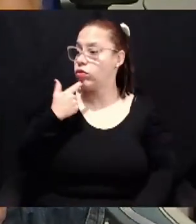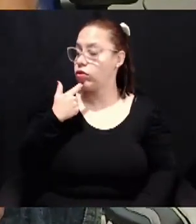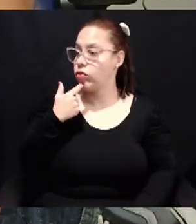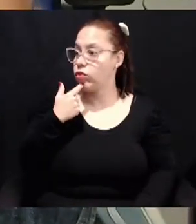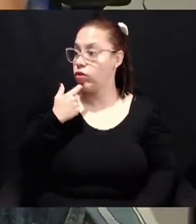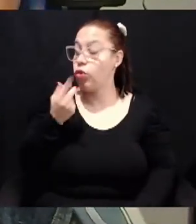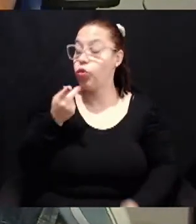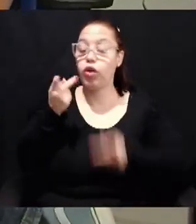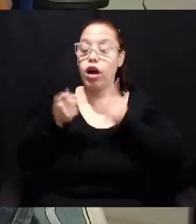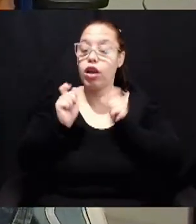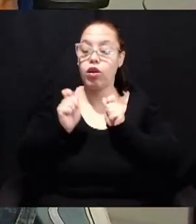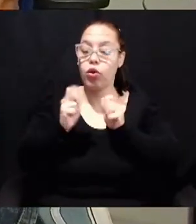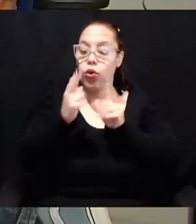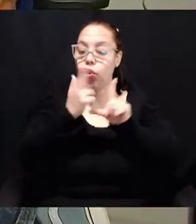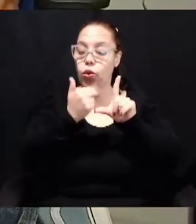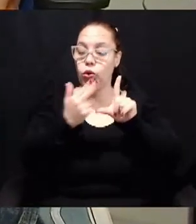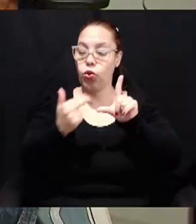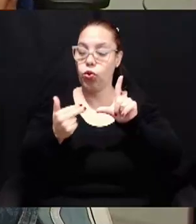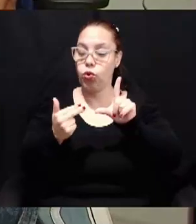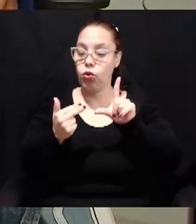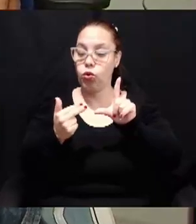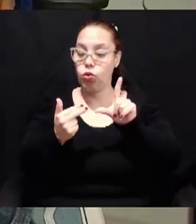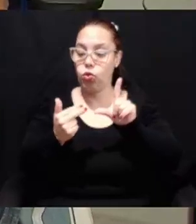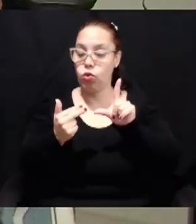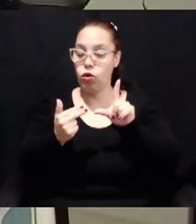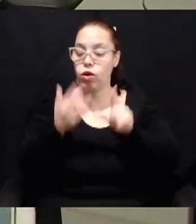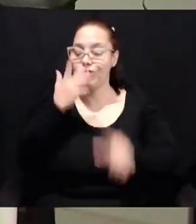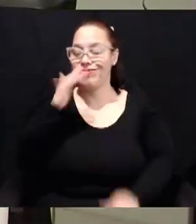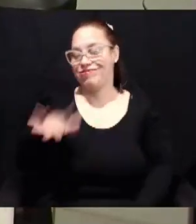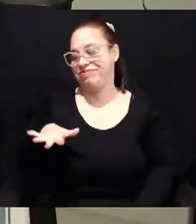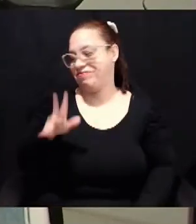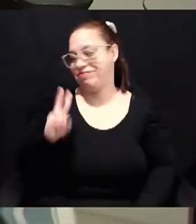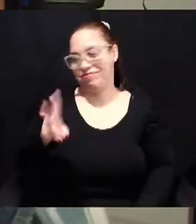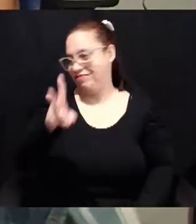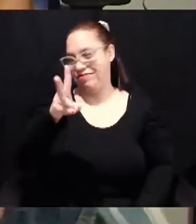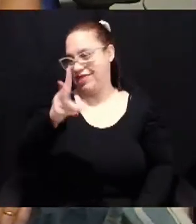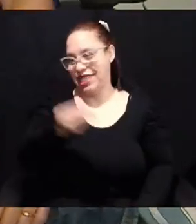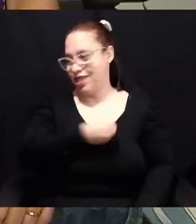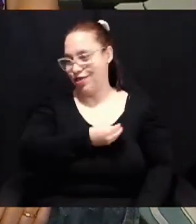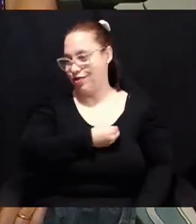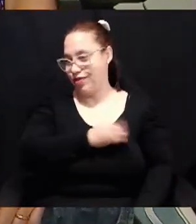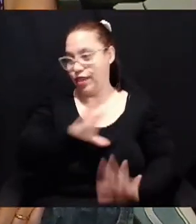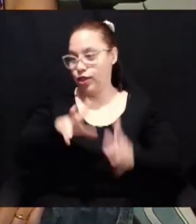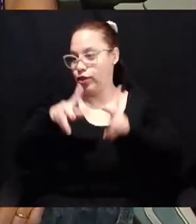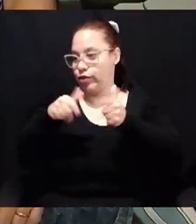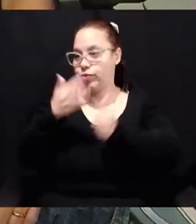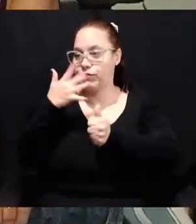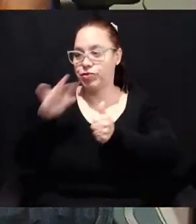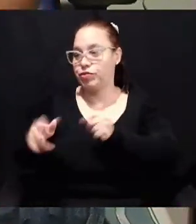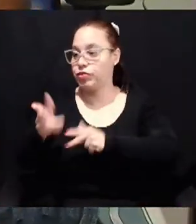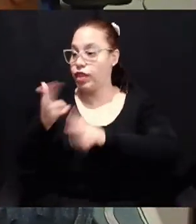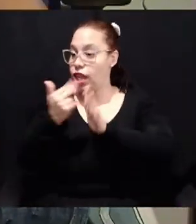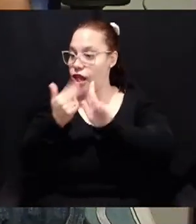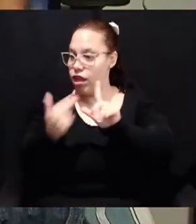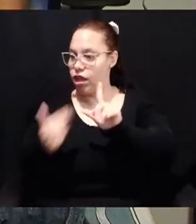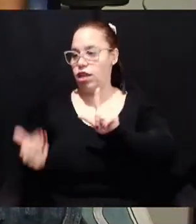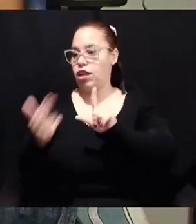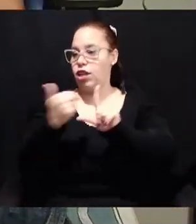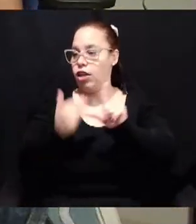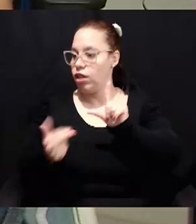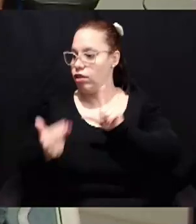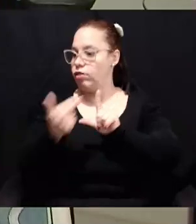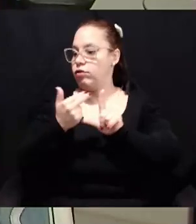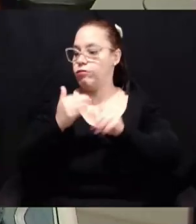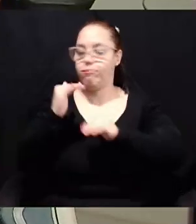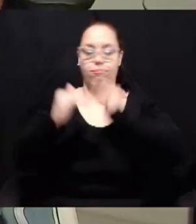o desenhista, o quadrinista é a criança que continua desenhando a vida inteira, porque toda criança desenha, né? De alguma forma desenvolve alguma